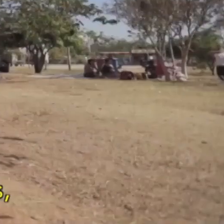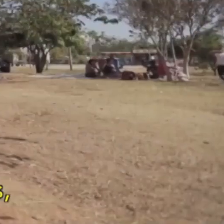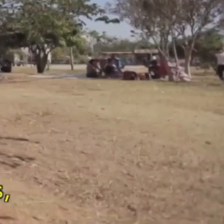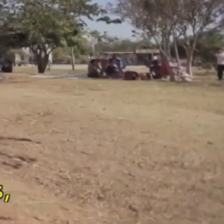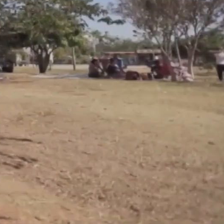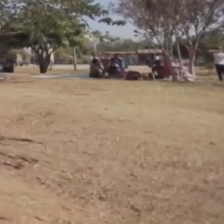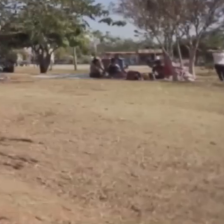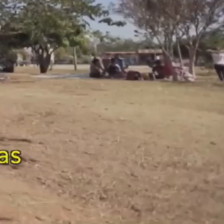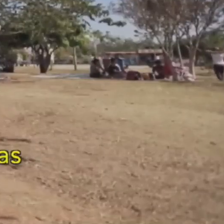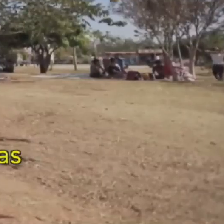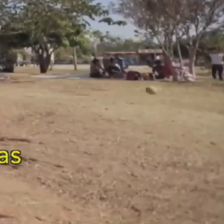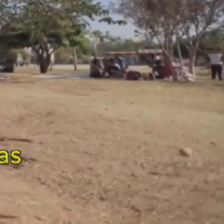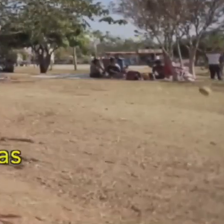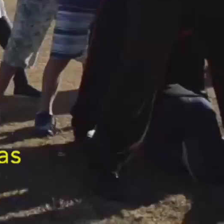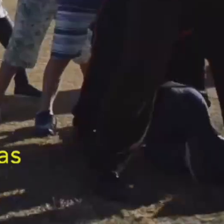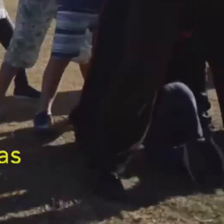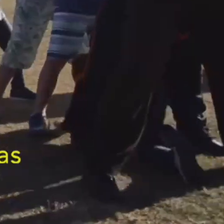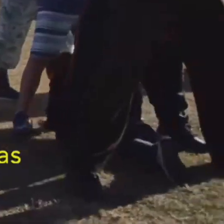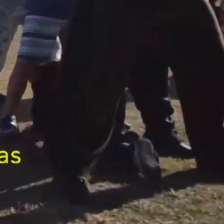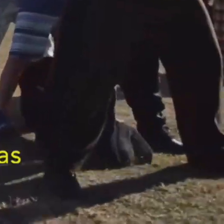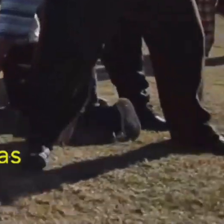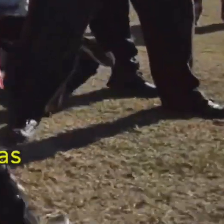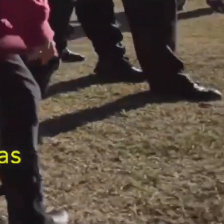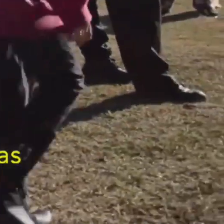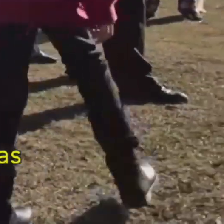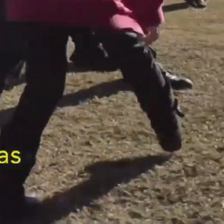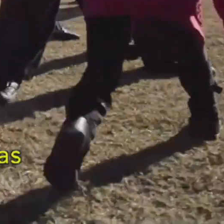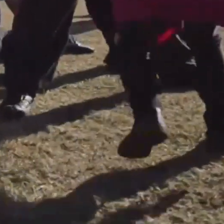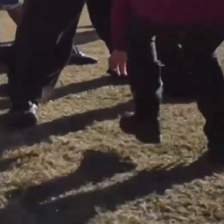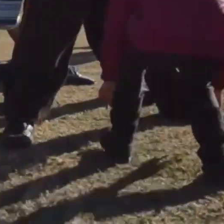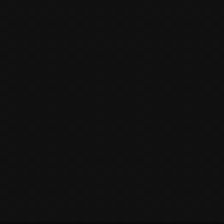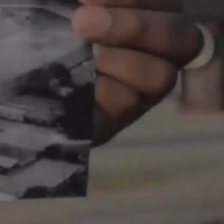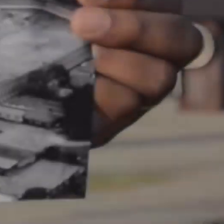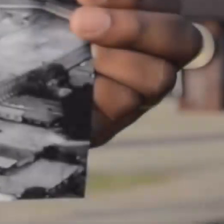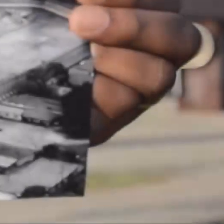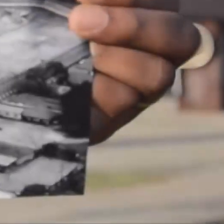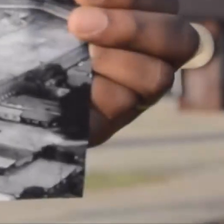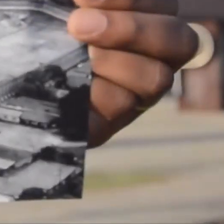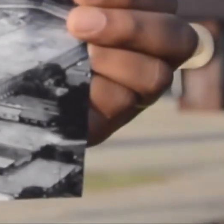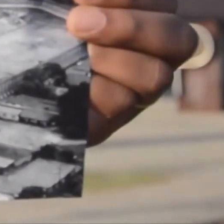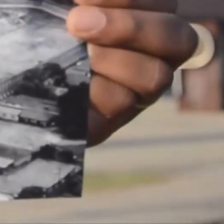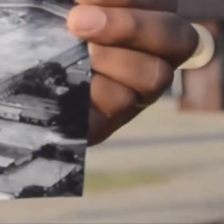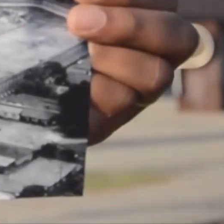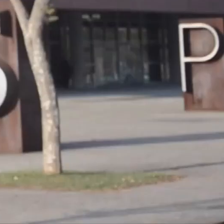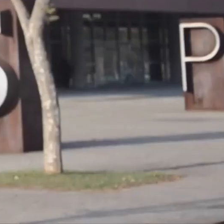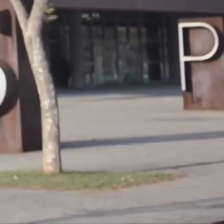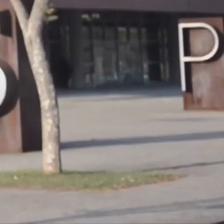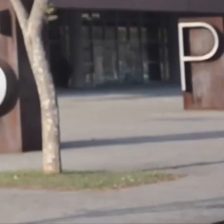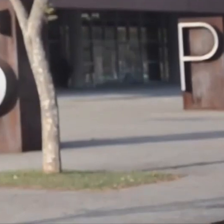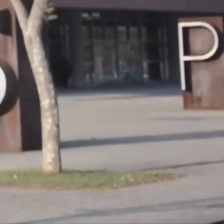bairros paulistanos, cada um com suas características e peculiaridades.